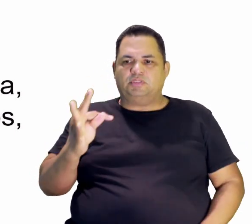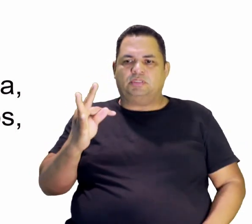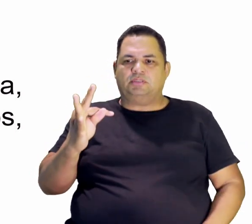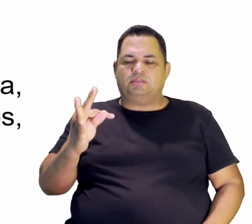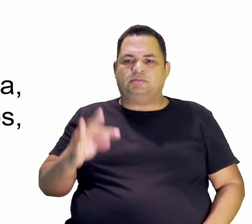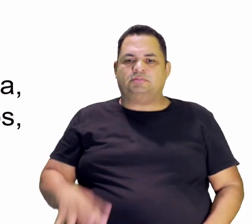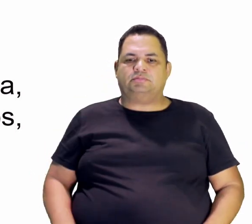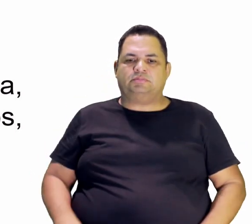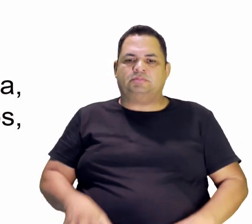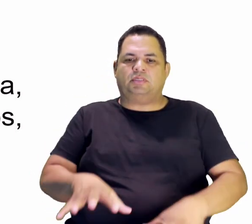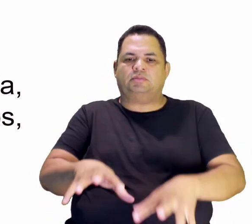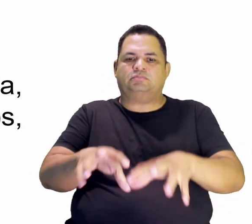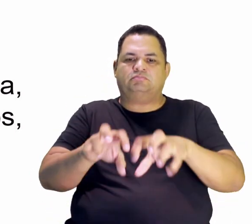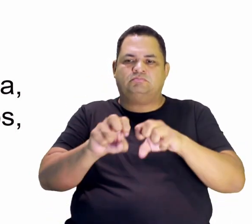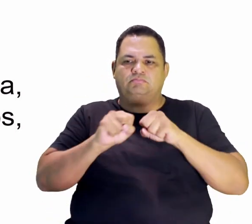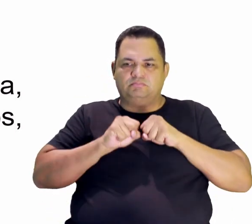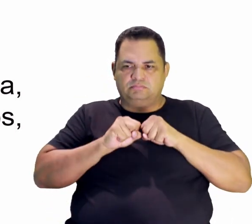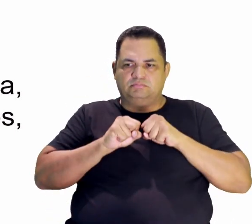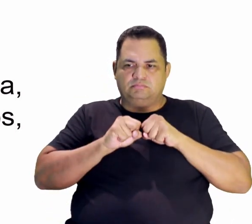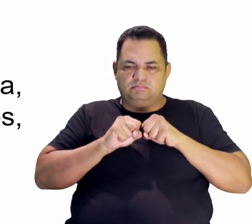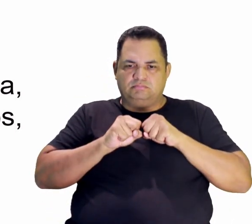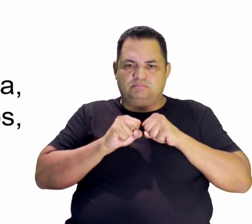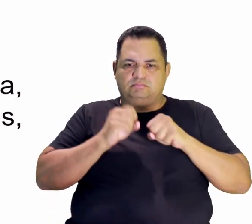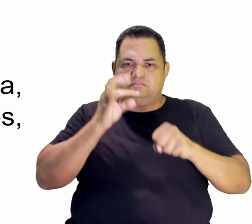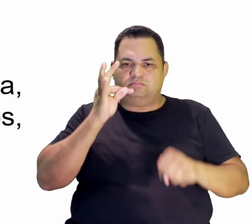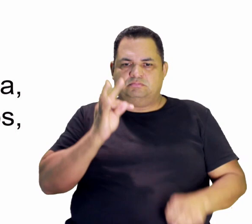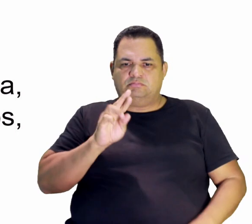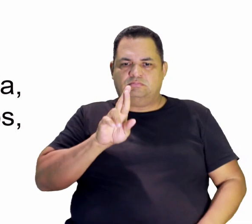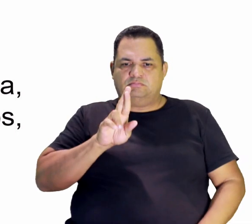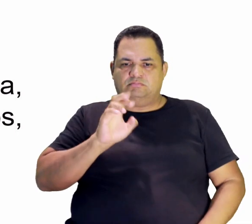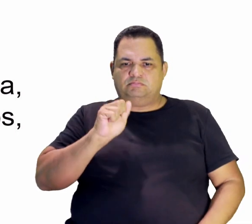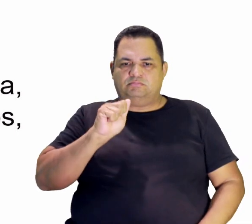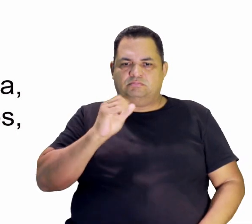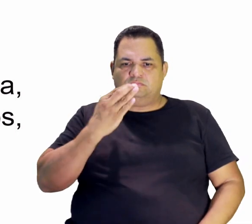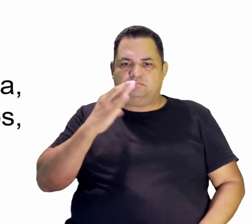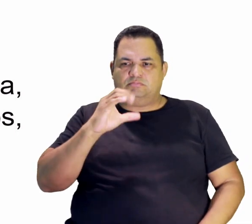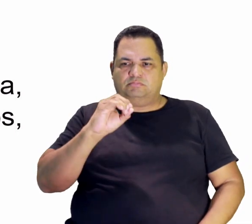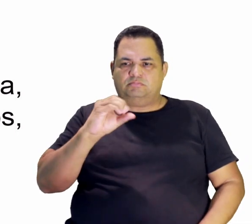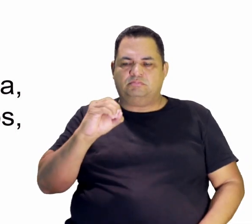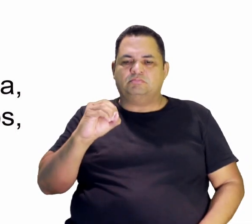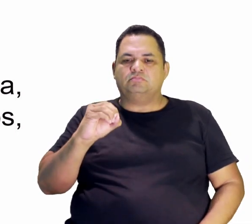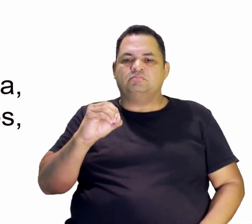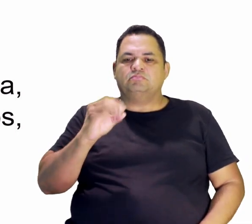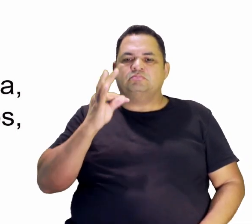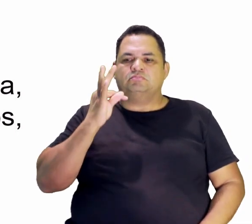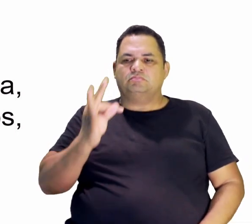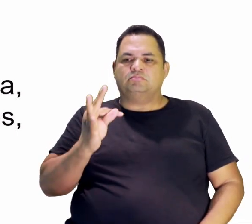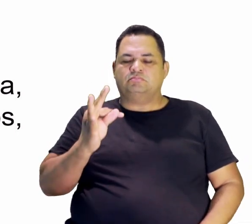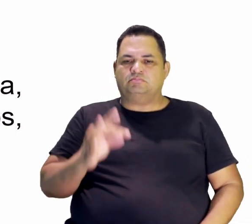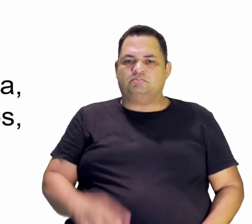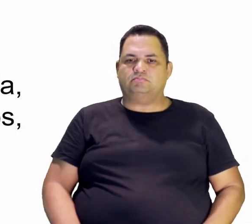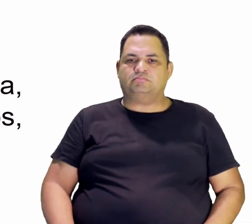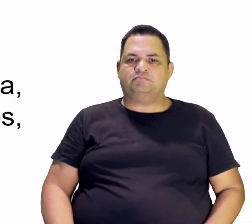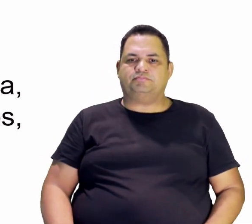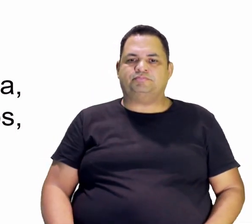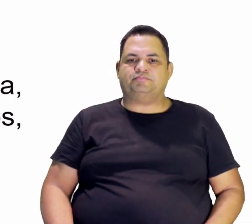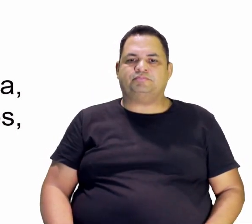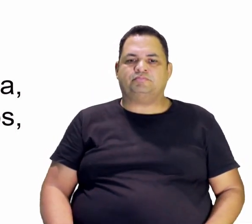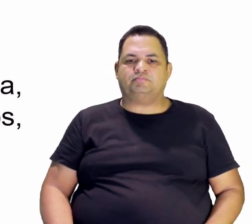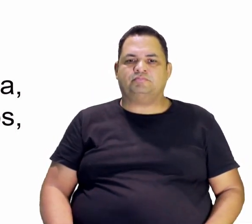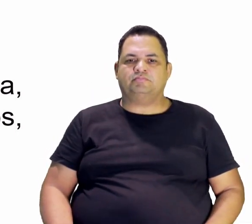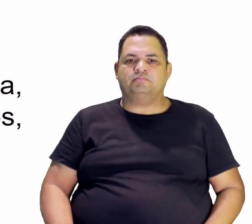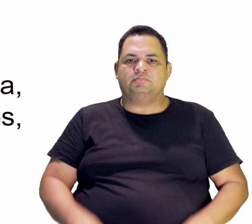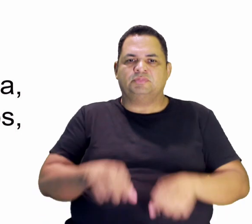puxar alguma coisa, o que acontece? Acontece que essa força no fio é chamada de tração, tá? Então, o fio